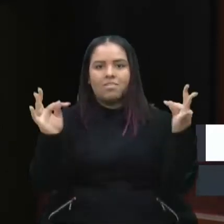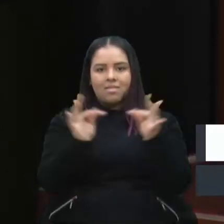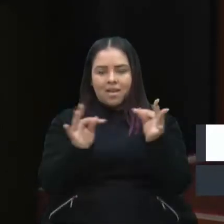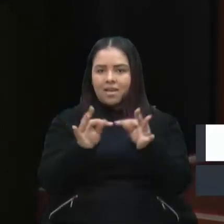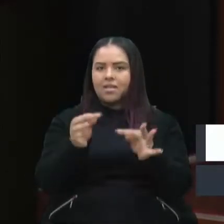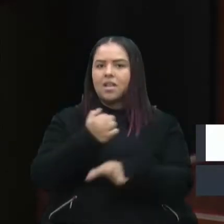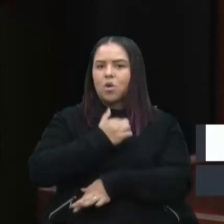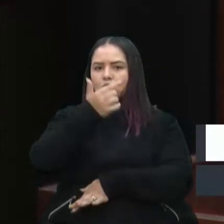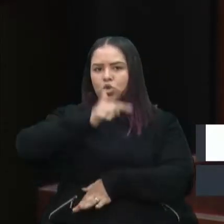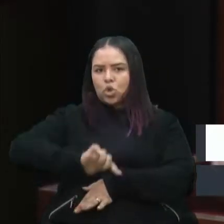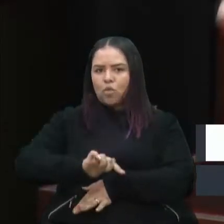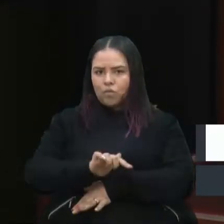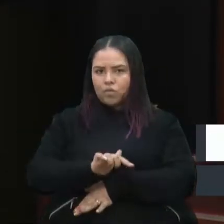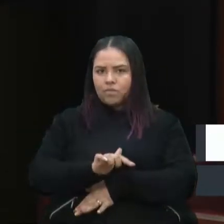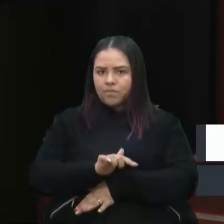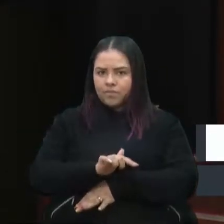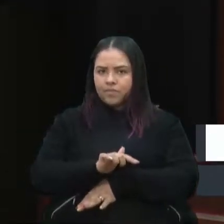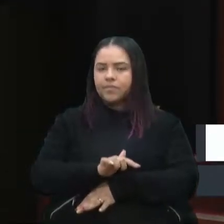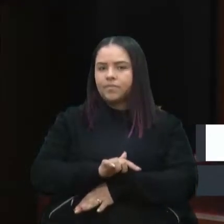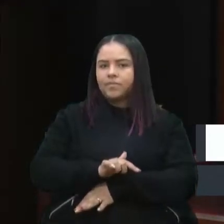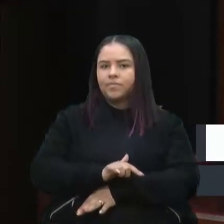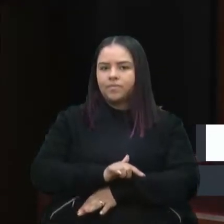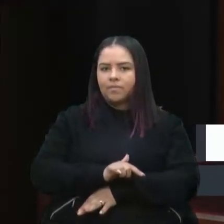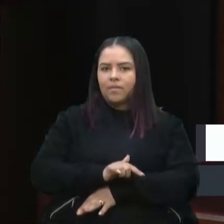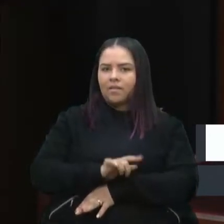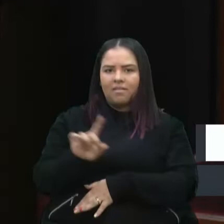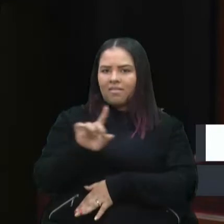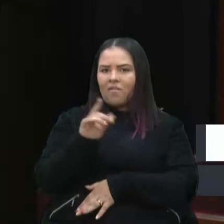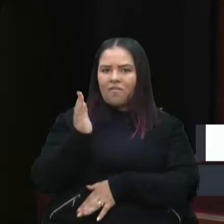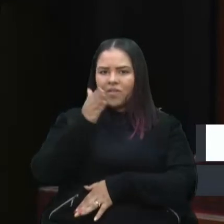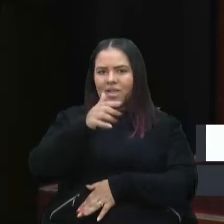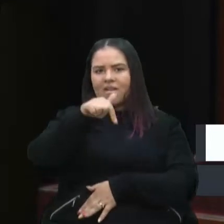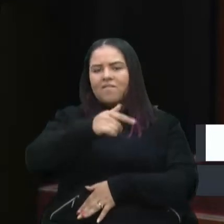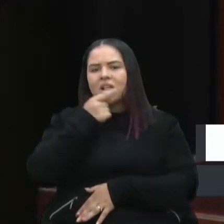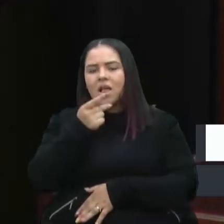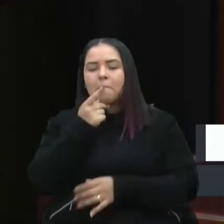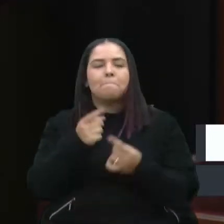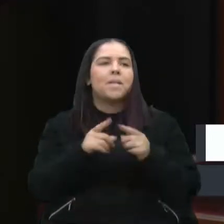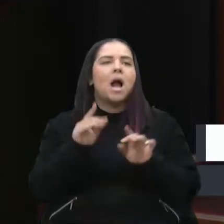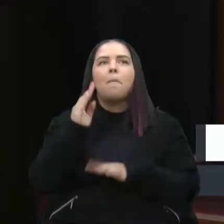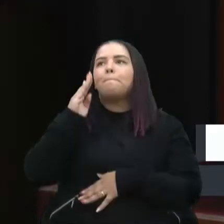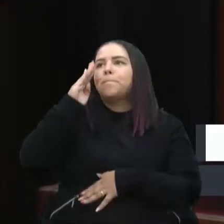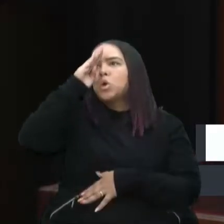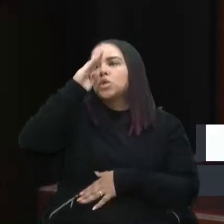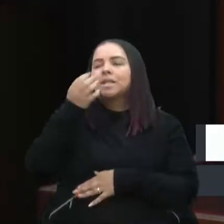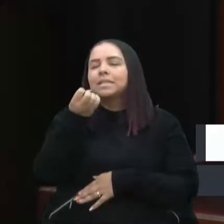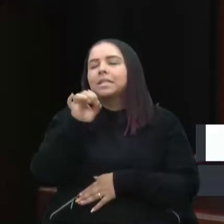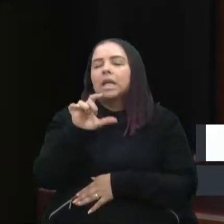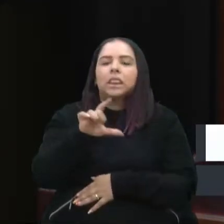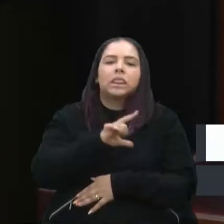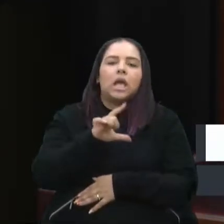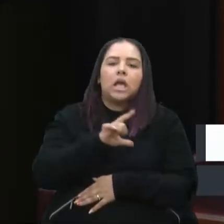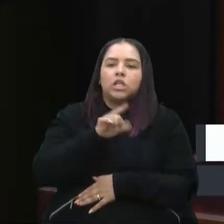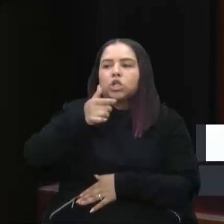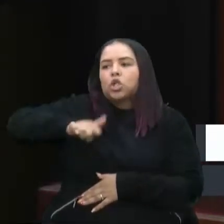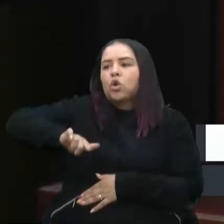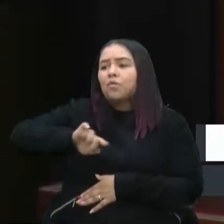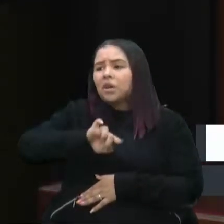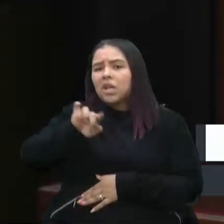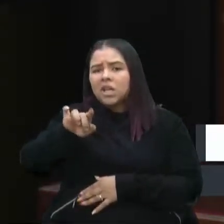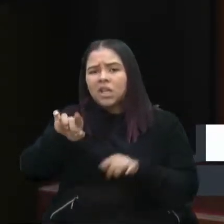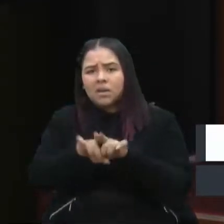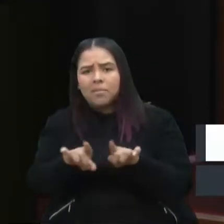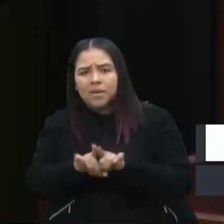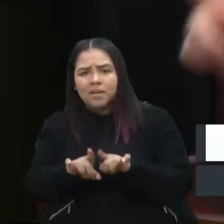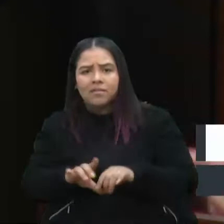volto a repetir, não venham aqui dizer, mas o Bolsonaro, se tivesse se eleito, também ia